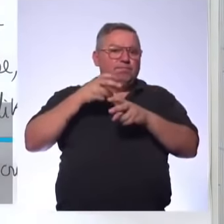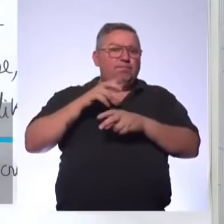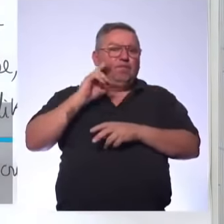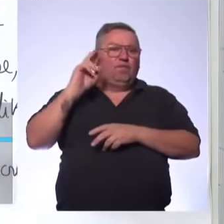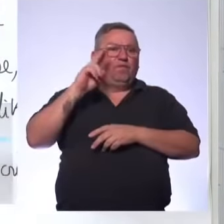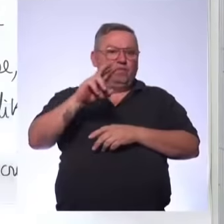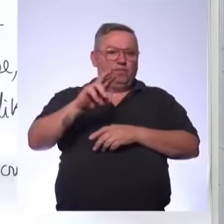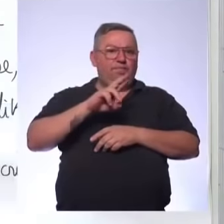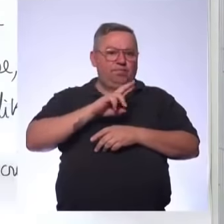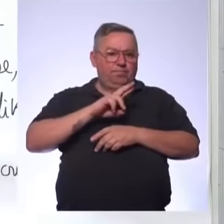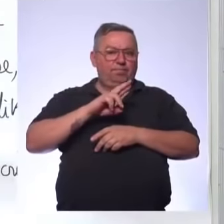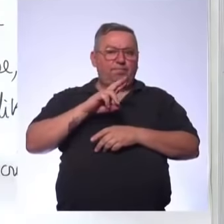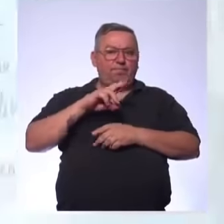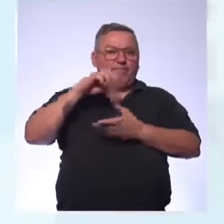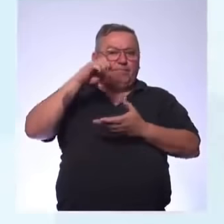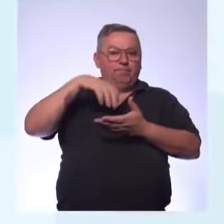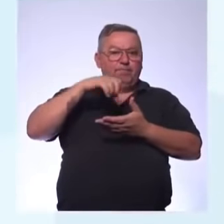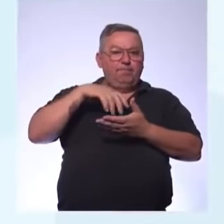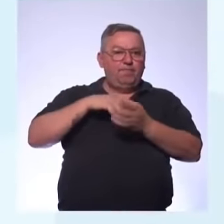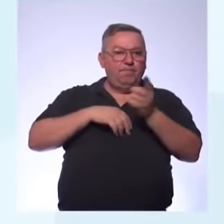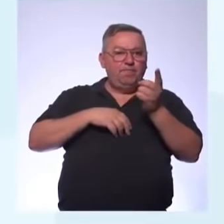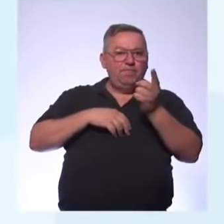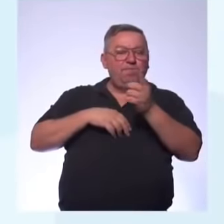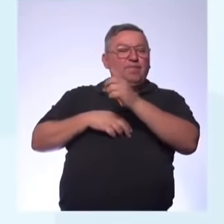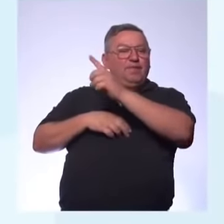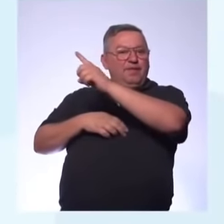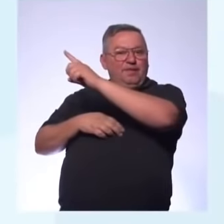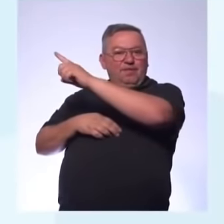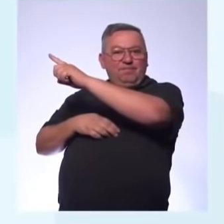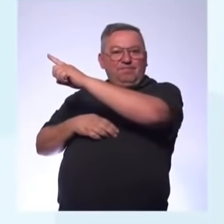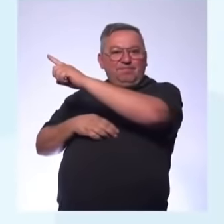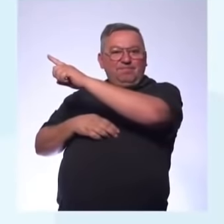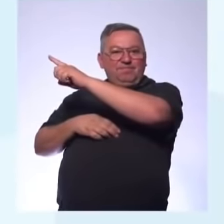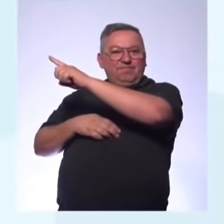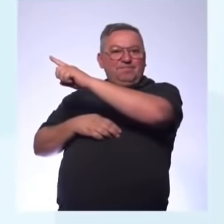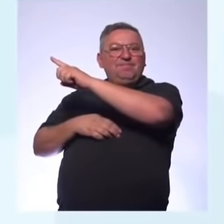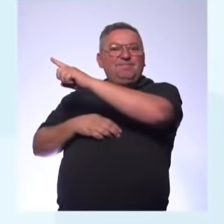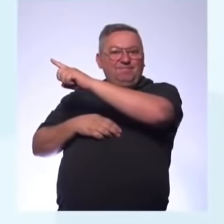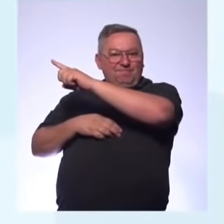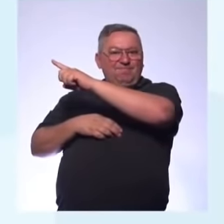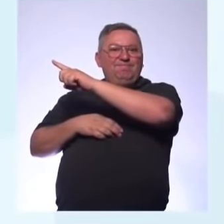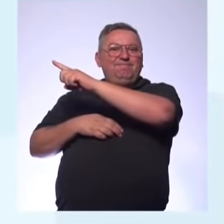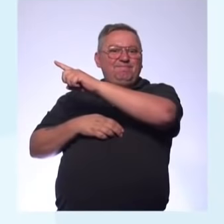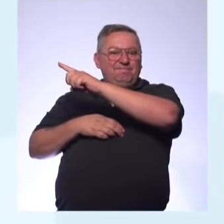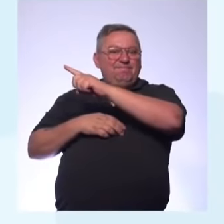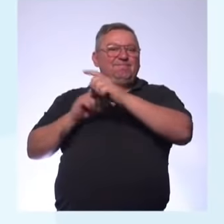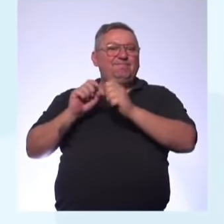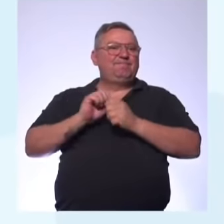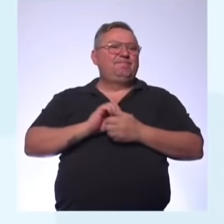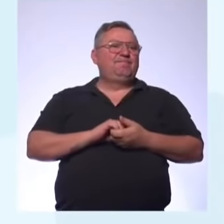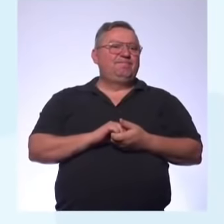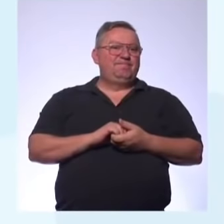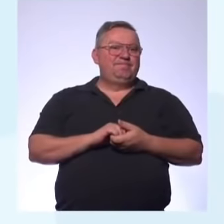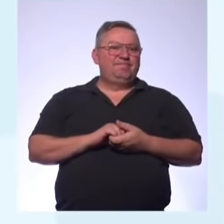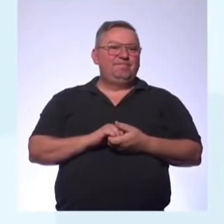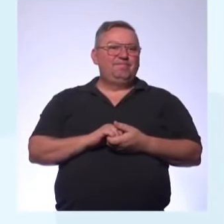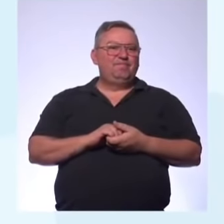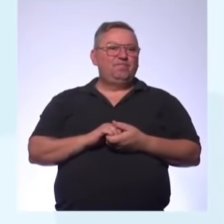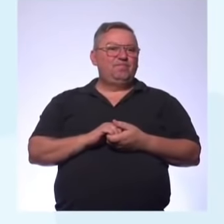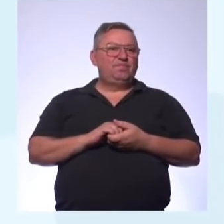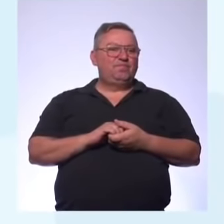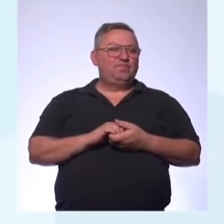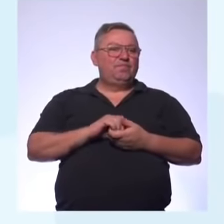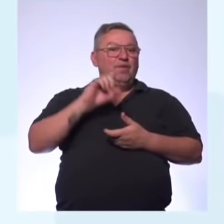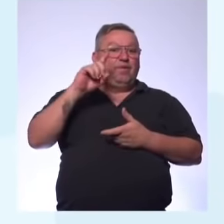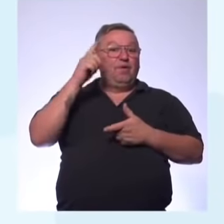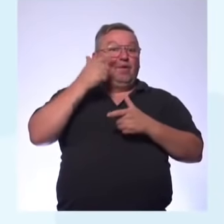lá resposta para vocês darem um print bonitinho uma visita about it about Harry trade and Land ravers